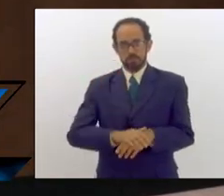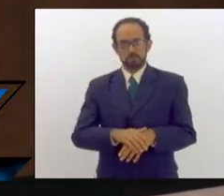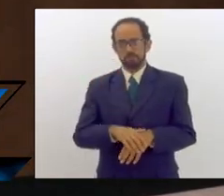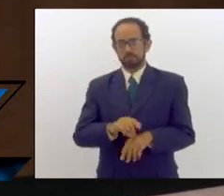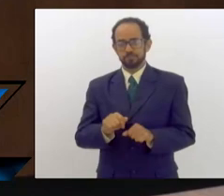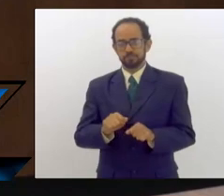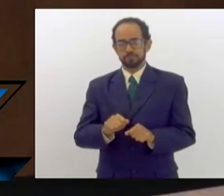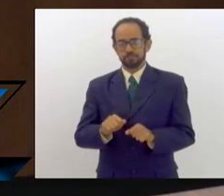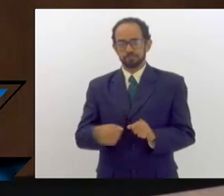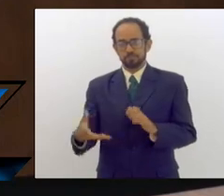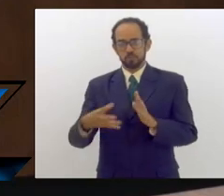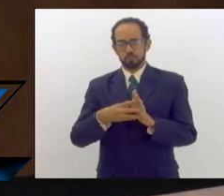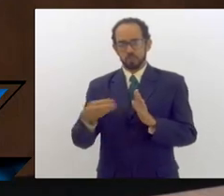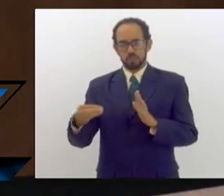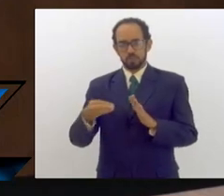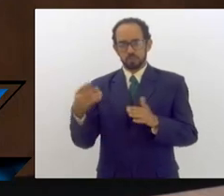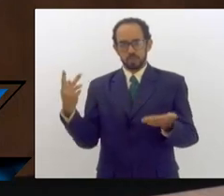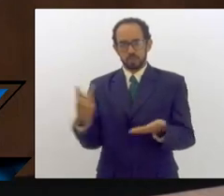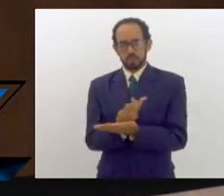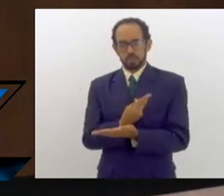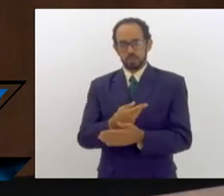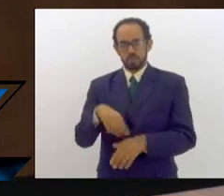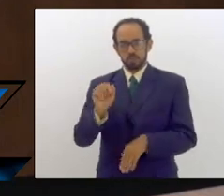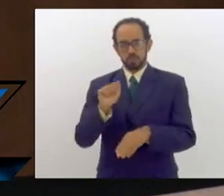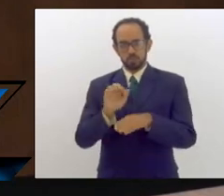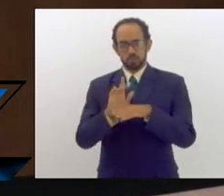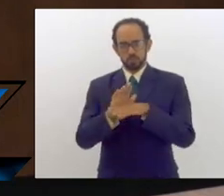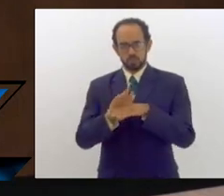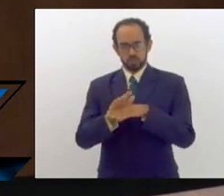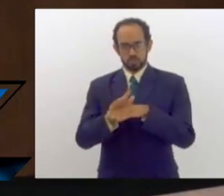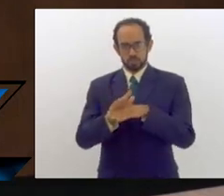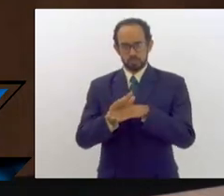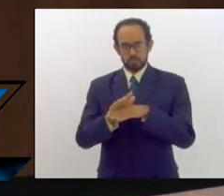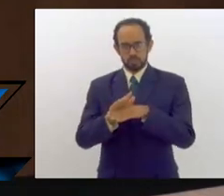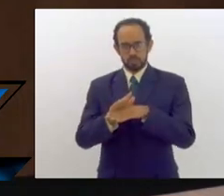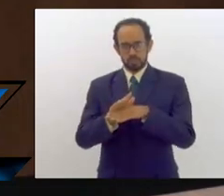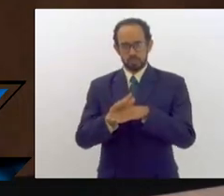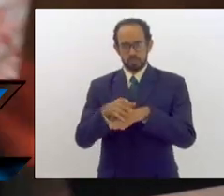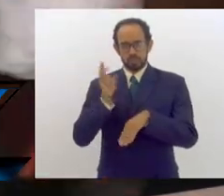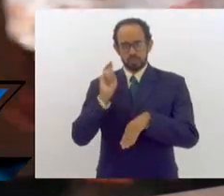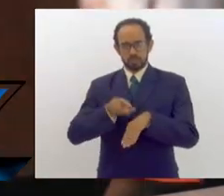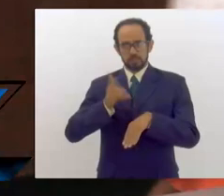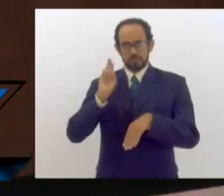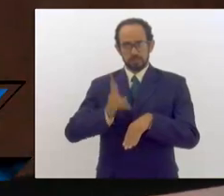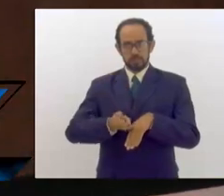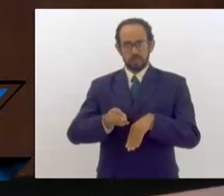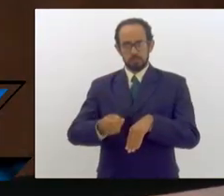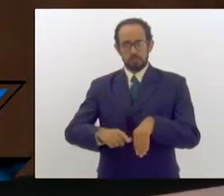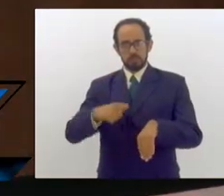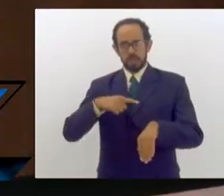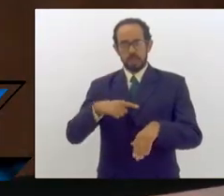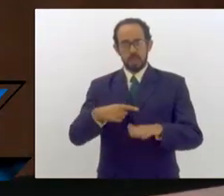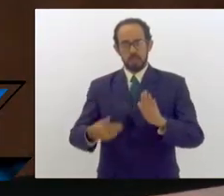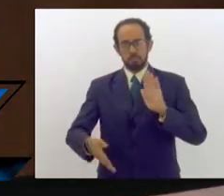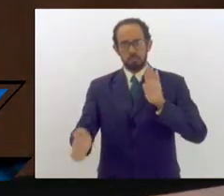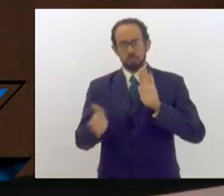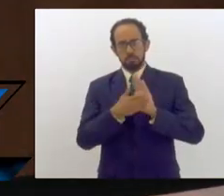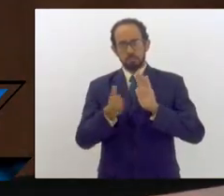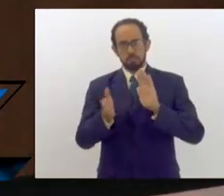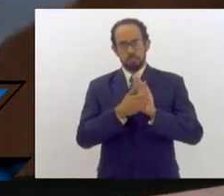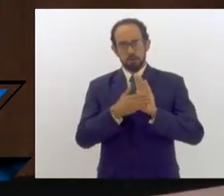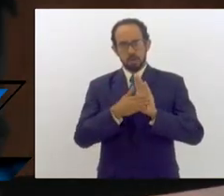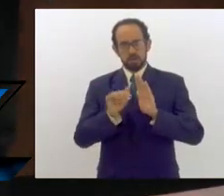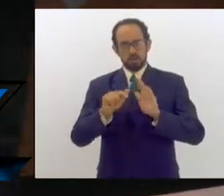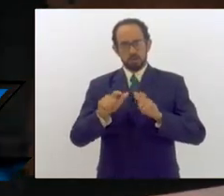nos moldes do que aconteceu no município de Duque de Caxias ele tem sempre trazido proposta de